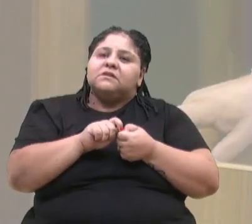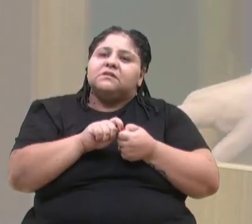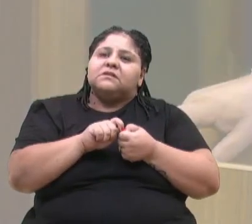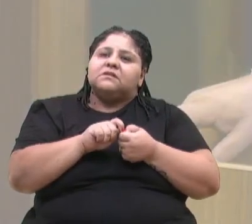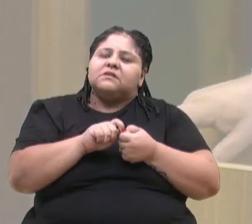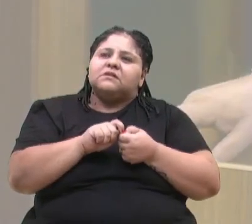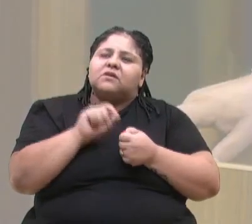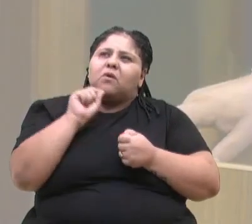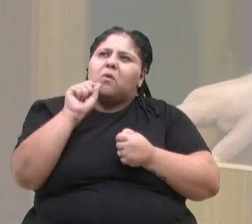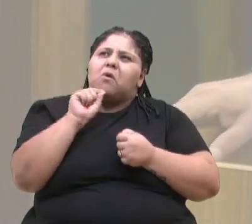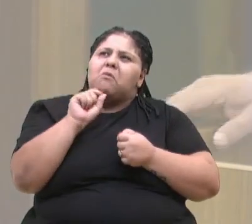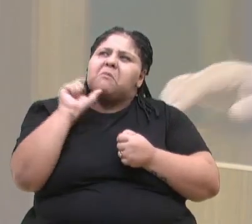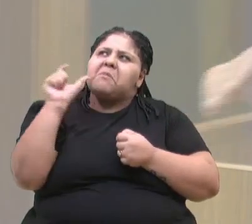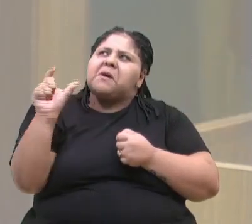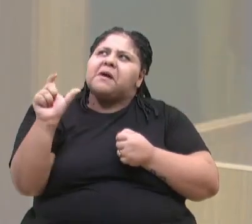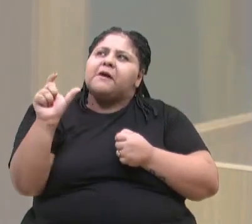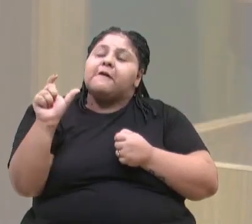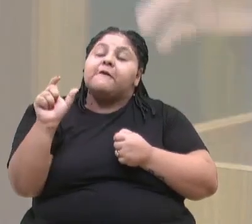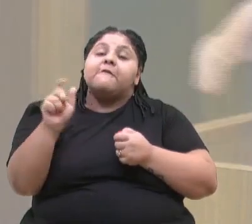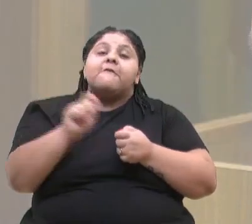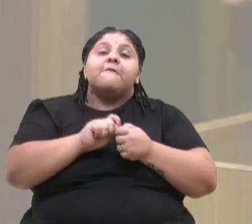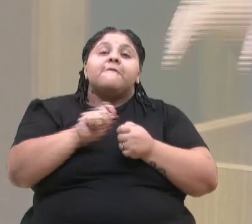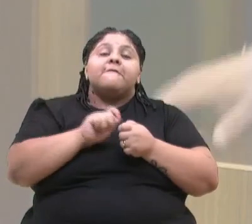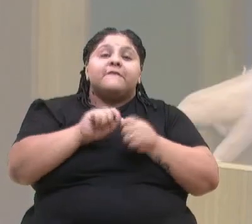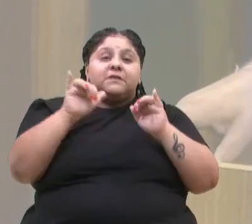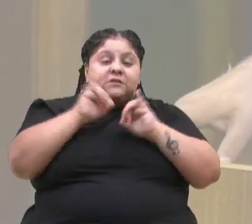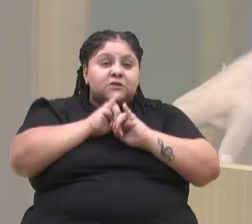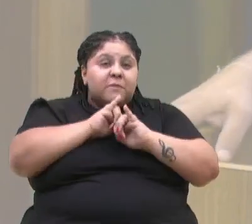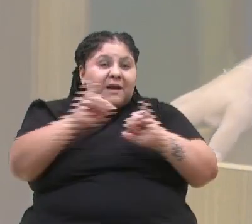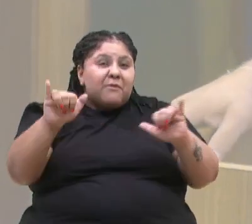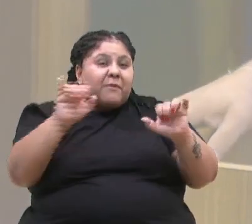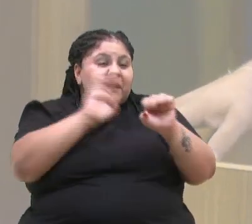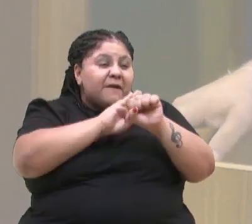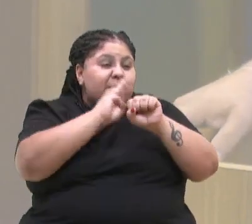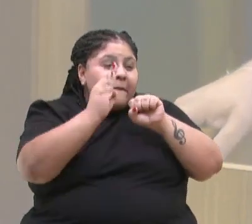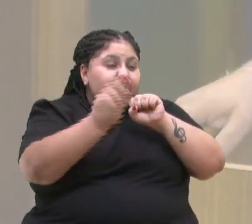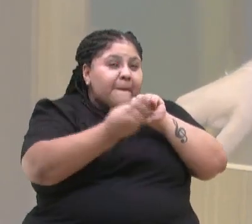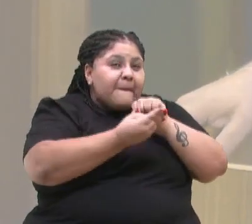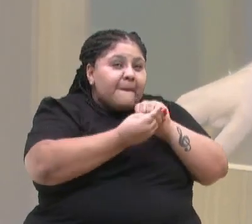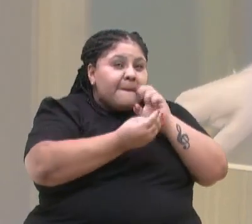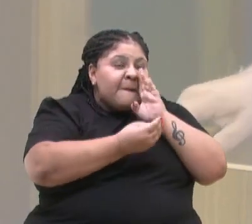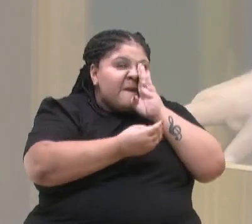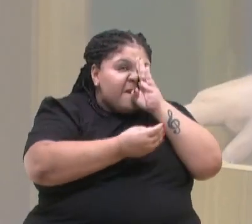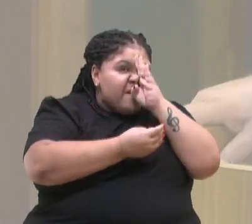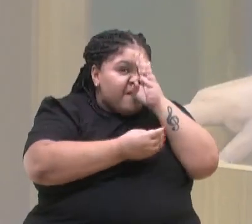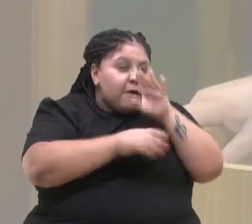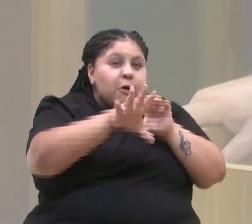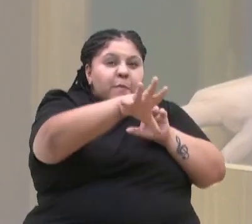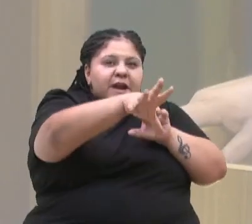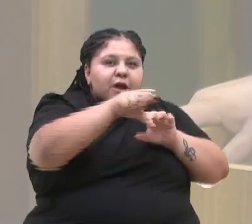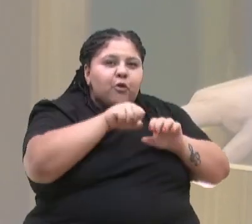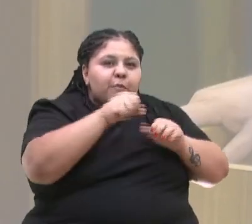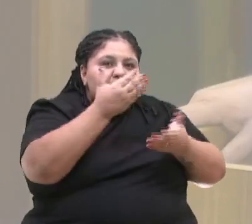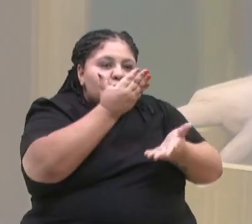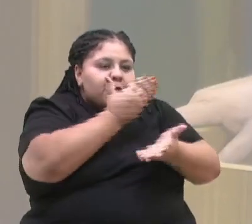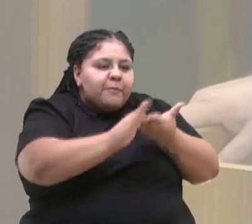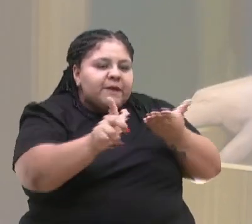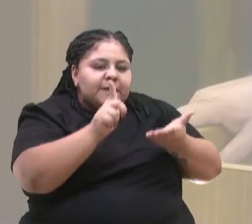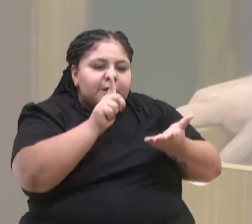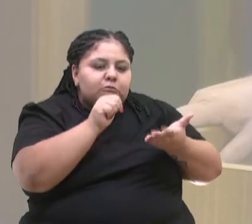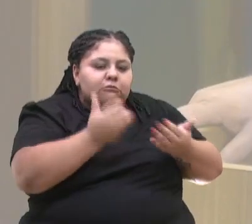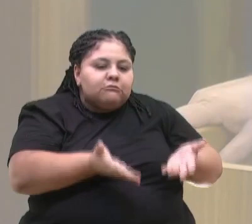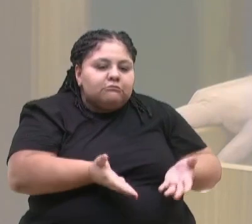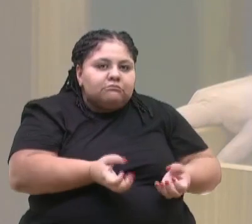como é que eu vou dizer, uma campanha lá no tal bairro para recuperar a iluminação. Olha, isso aí a gente tinha que